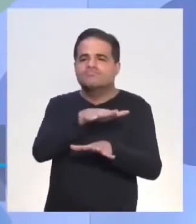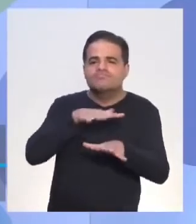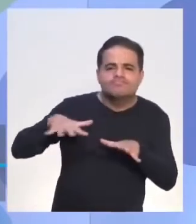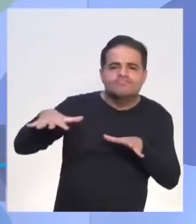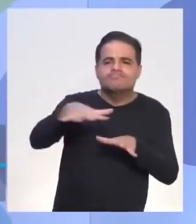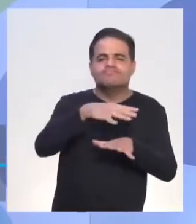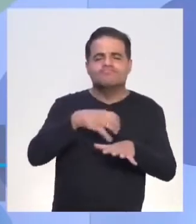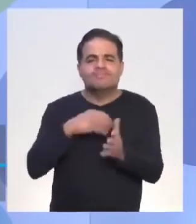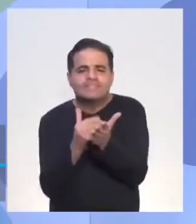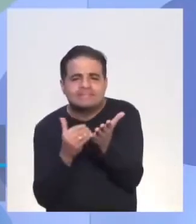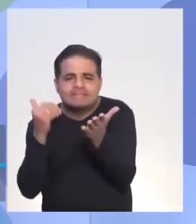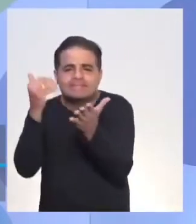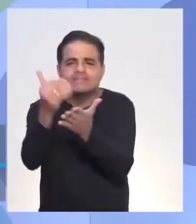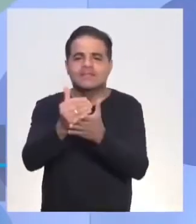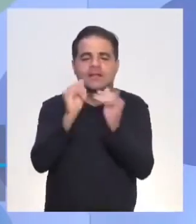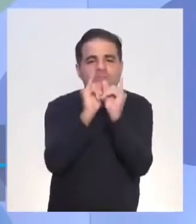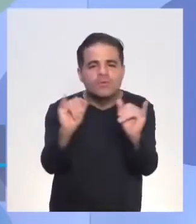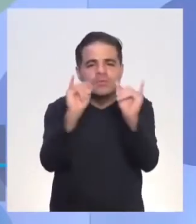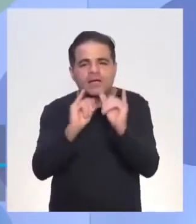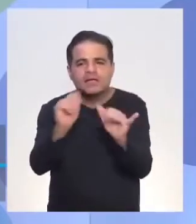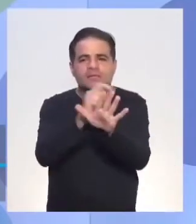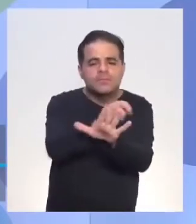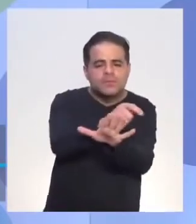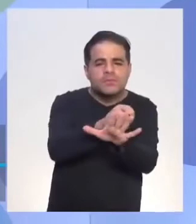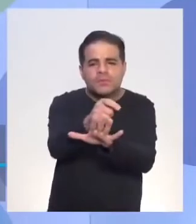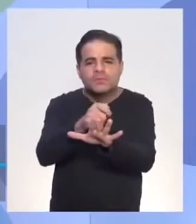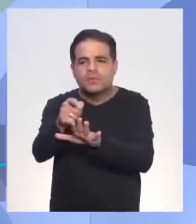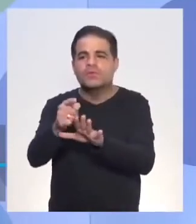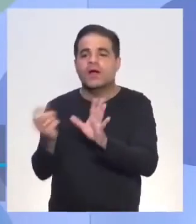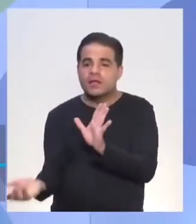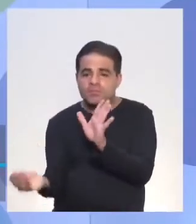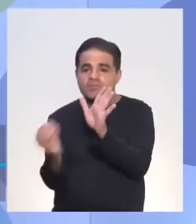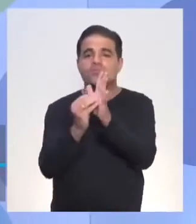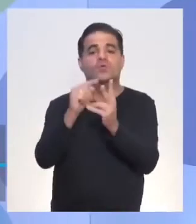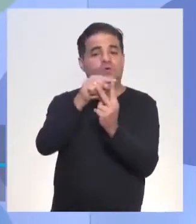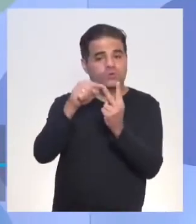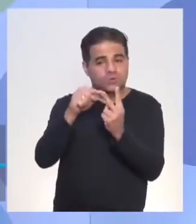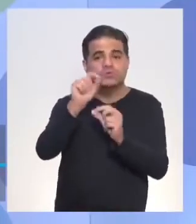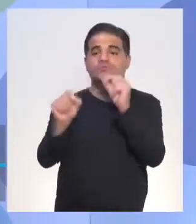está exagerada a propagação do fake news. Aí ele coloca 2 motivos.